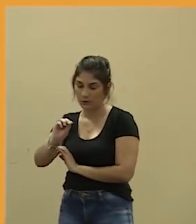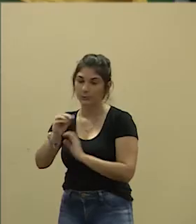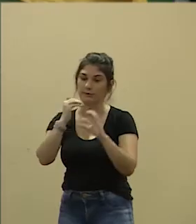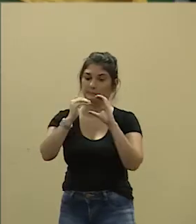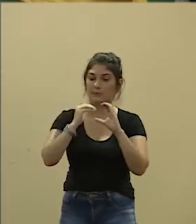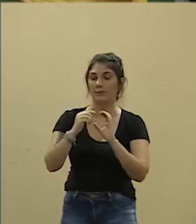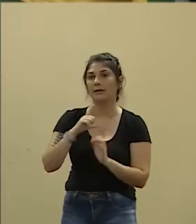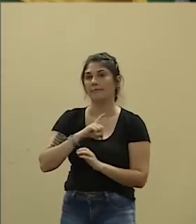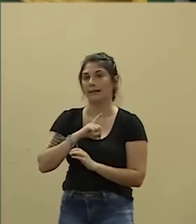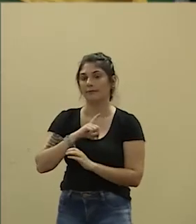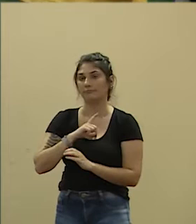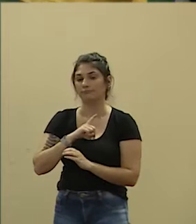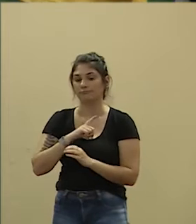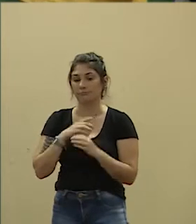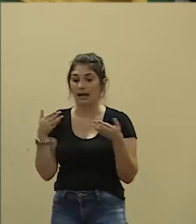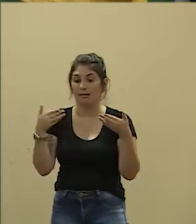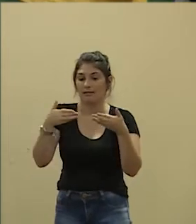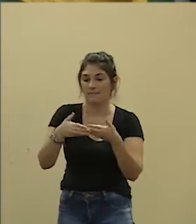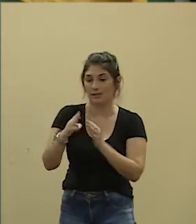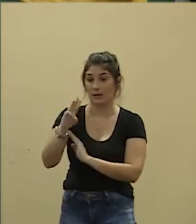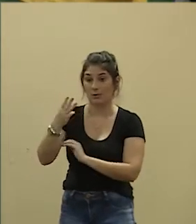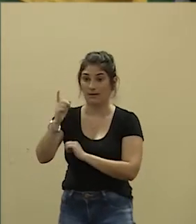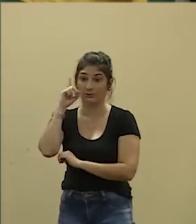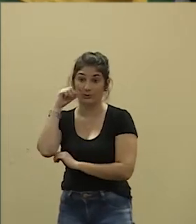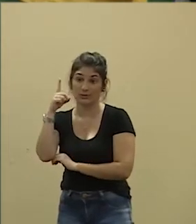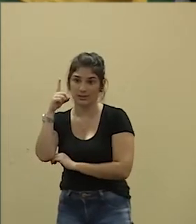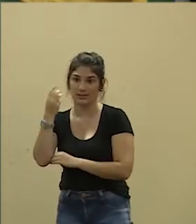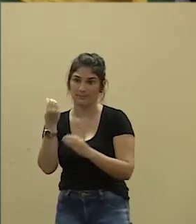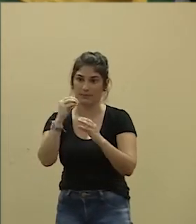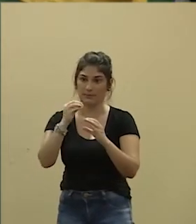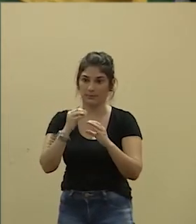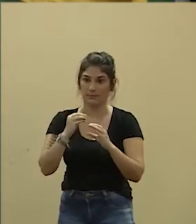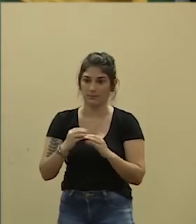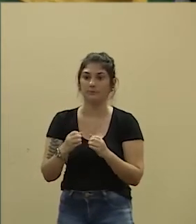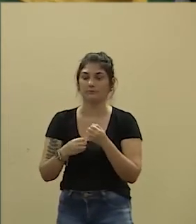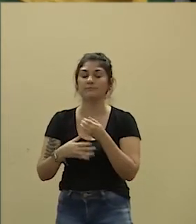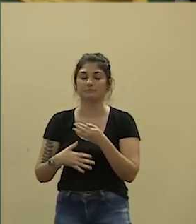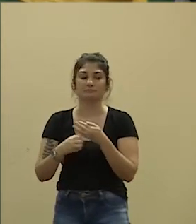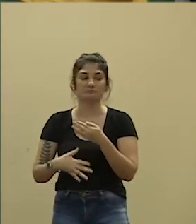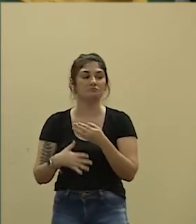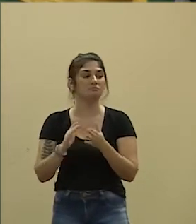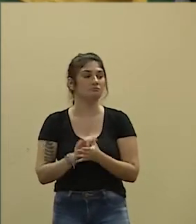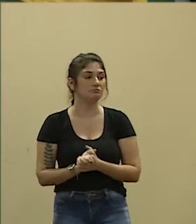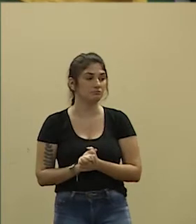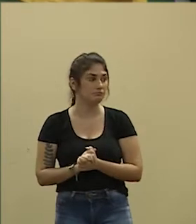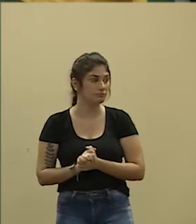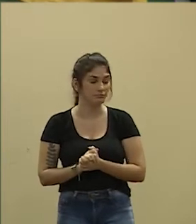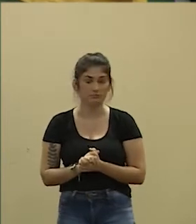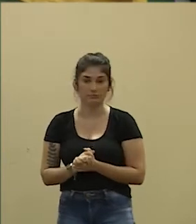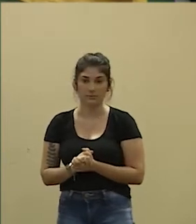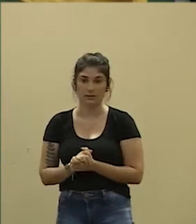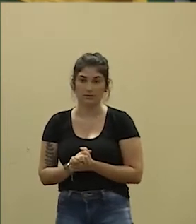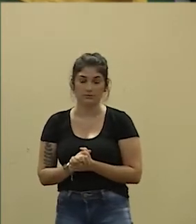quatro dias então aqui também novamente algo que a gente já faz com bastante é tranquilidade nos ambientes